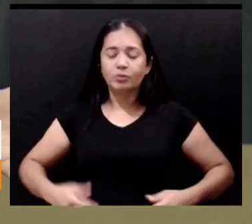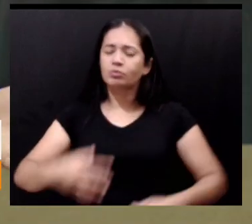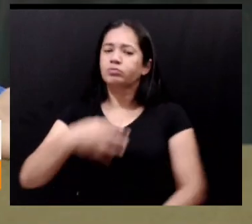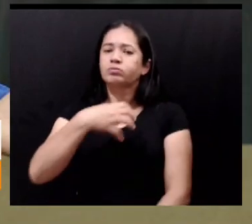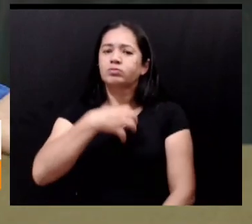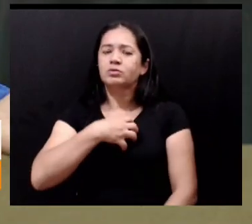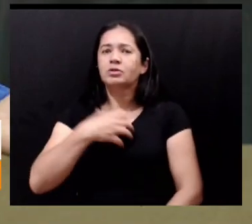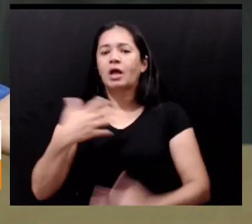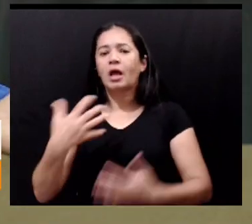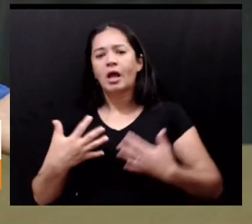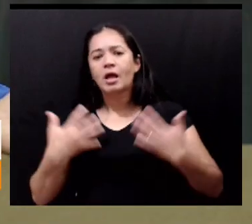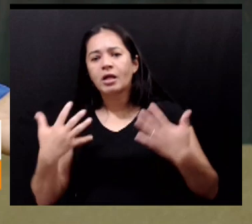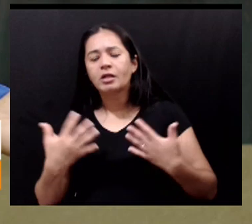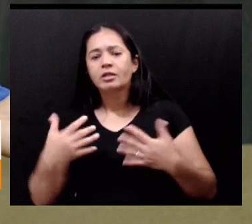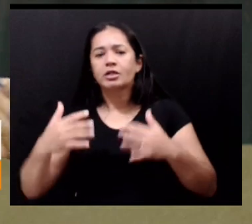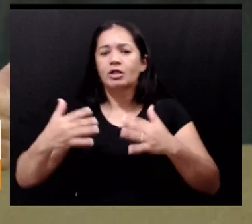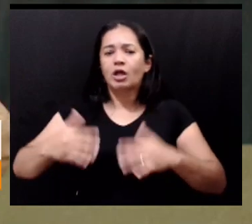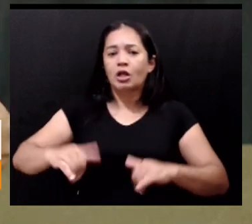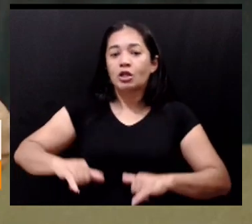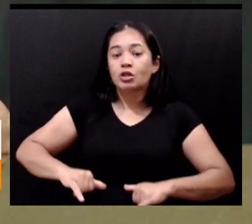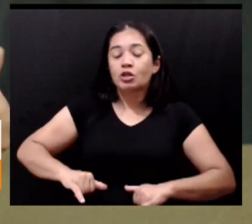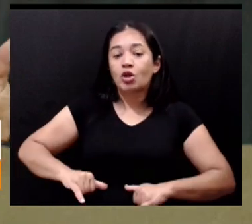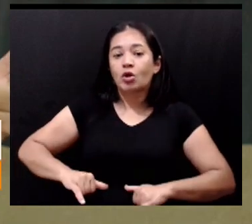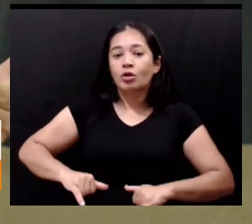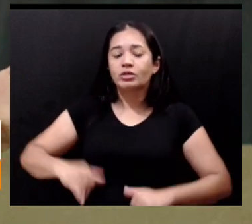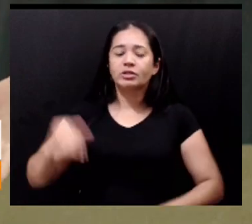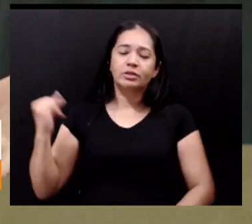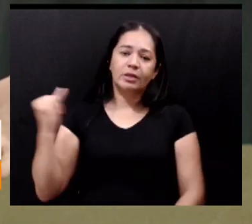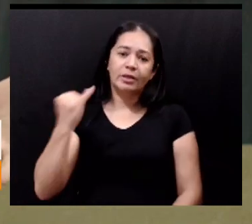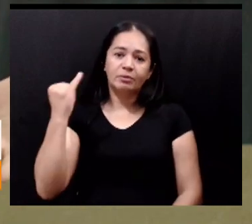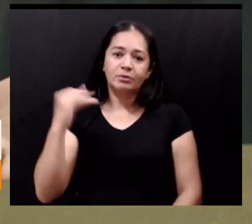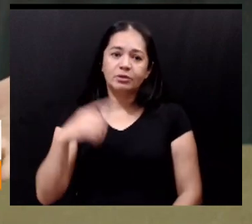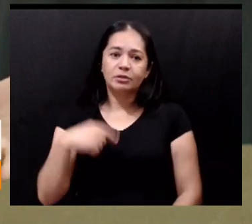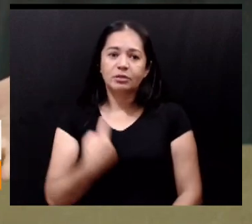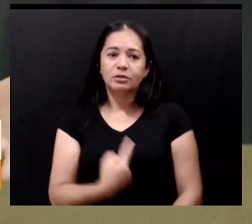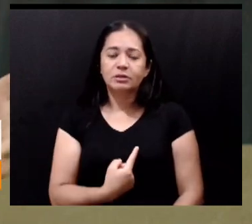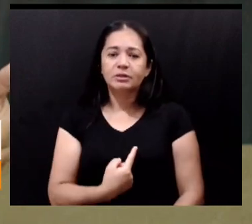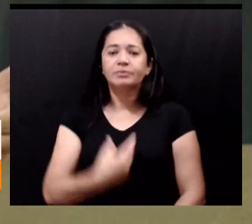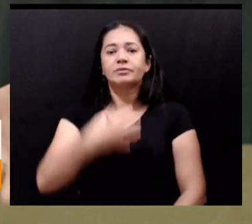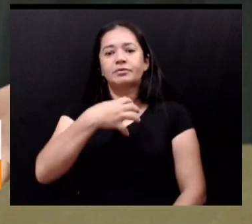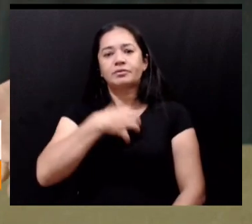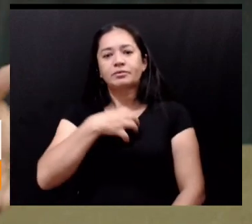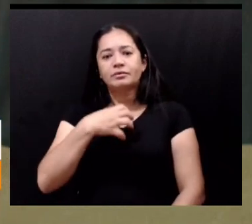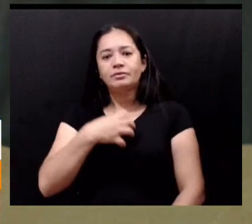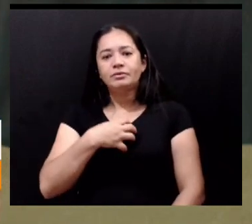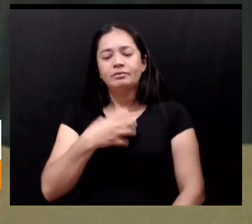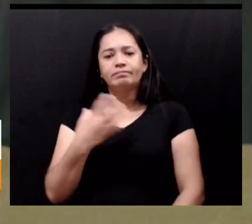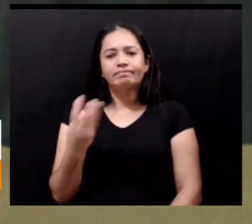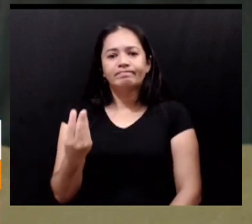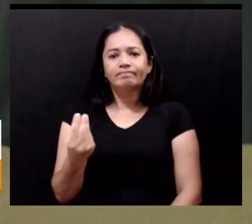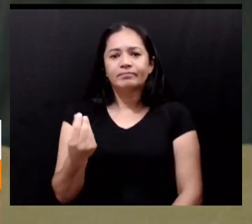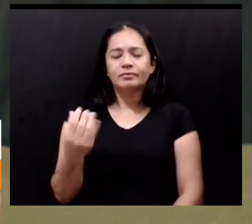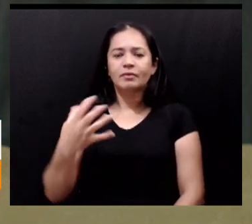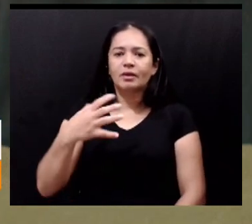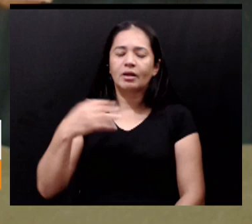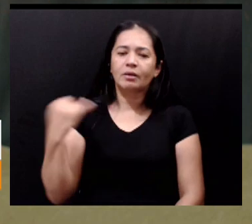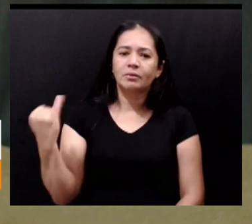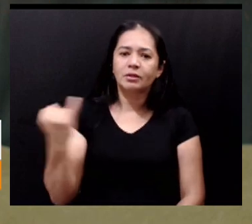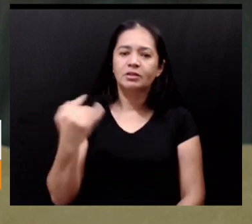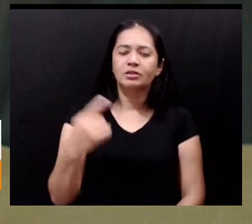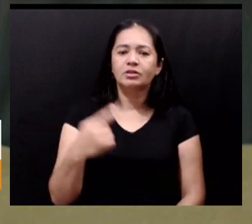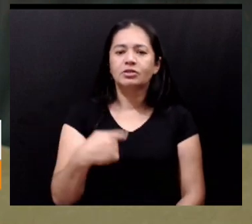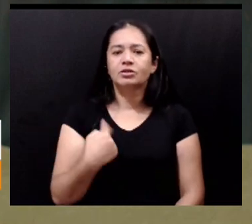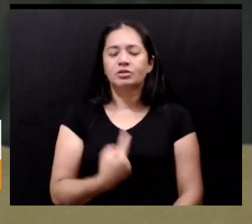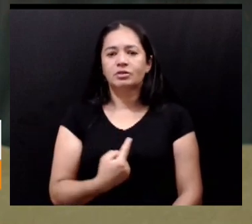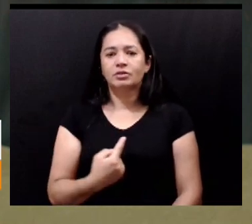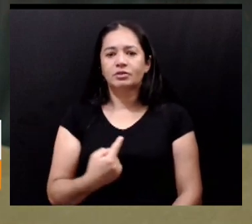sentimos dor, e é importante a gente sentir, né? É importante que nós possamos sentir. Bom, gente, vamos